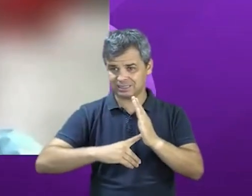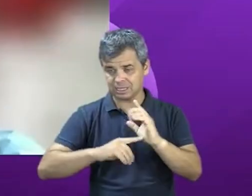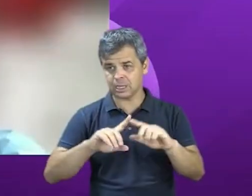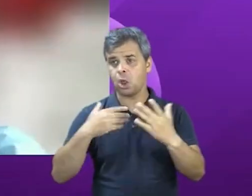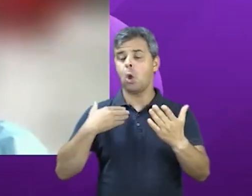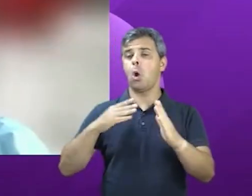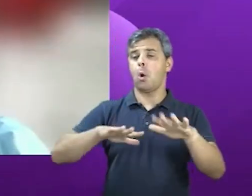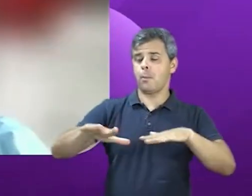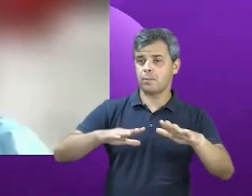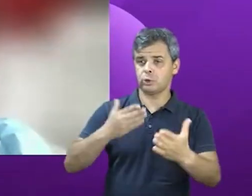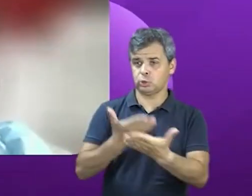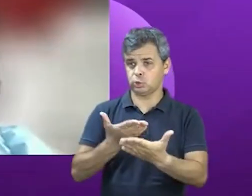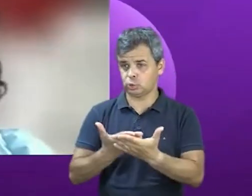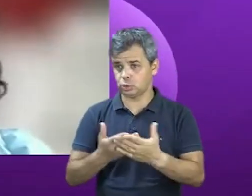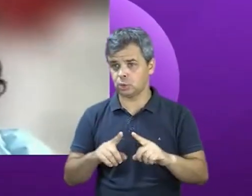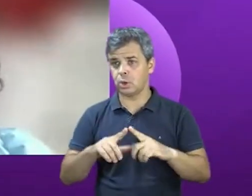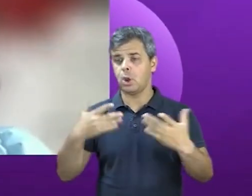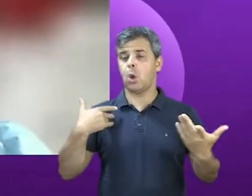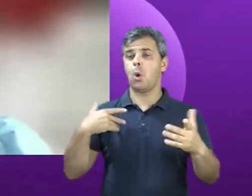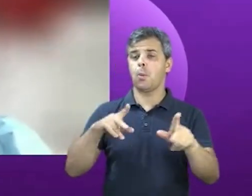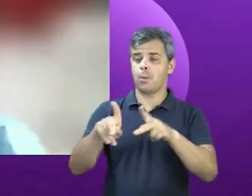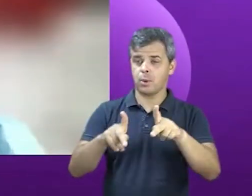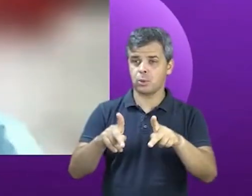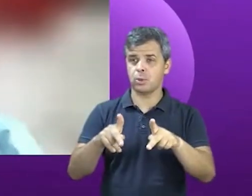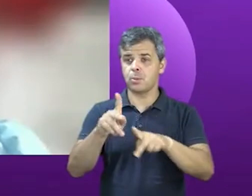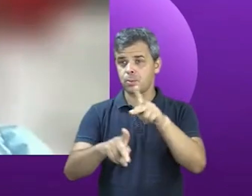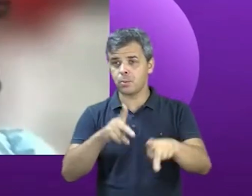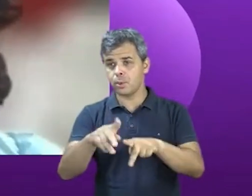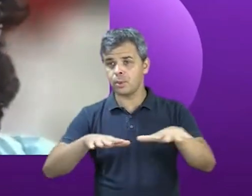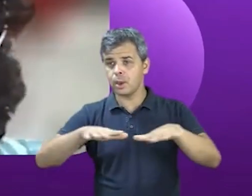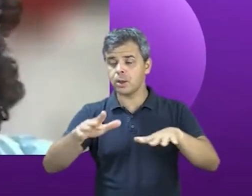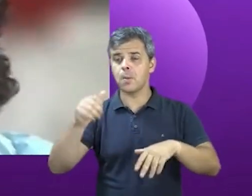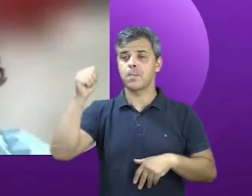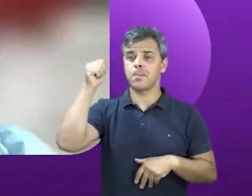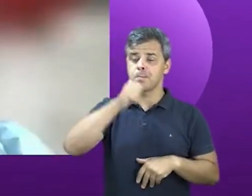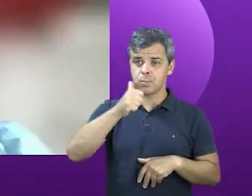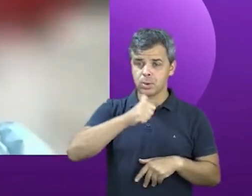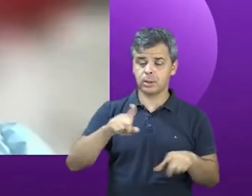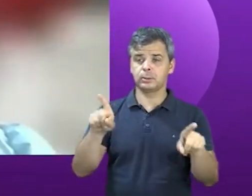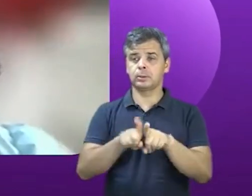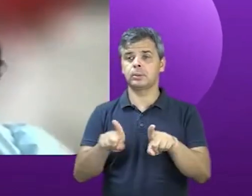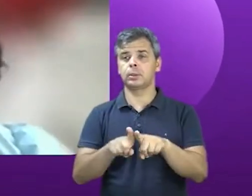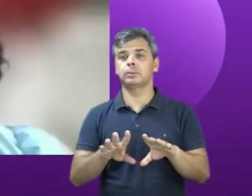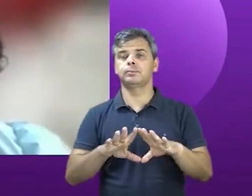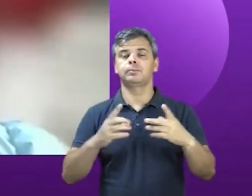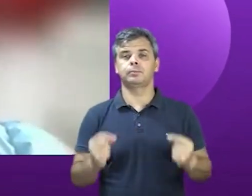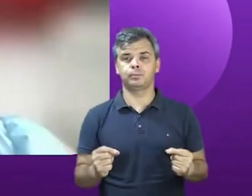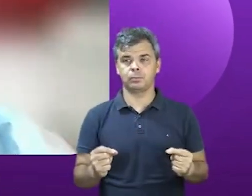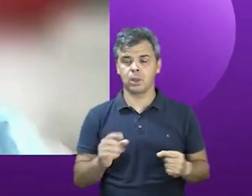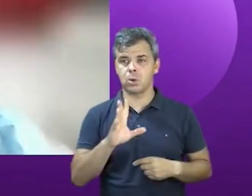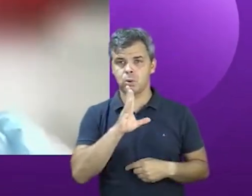movimento estudantil, né, o movimento popular, depois o movimento de mulheres, né, que